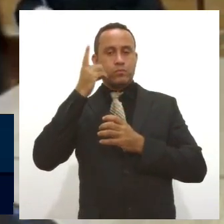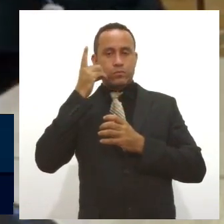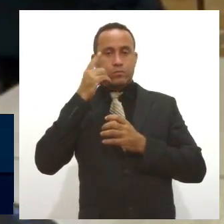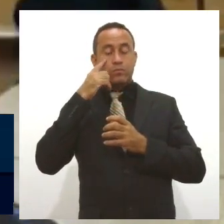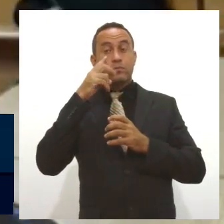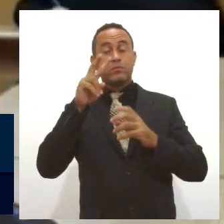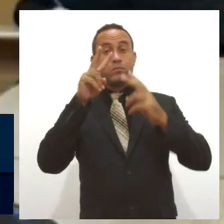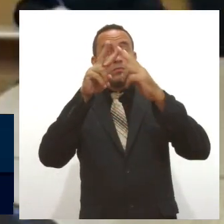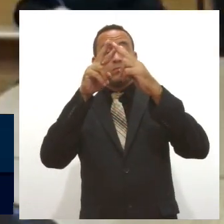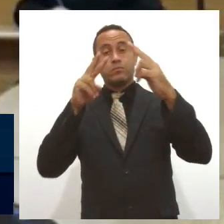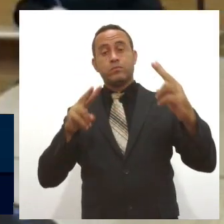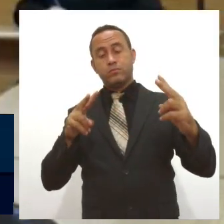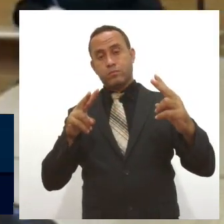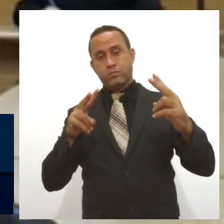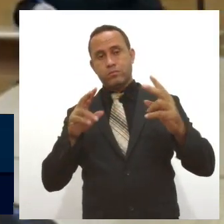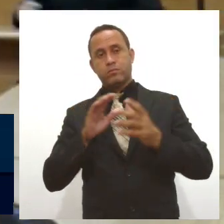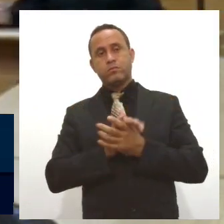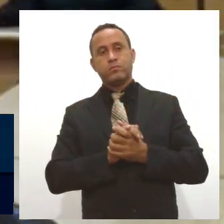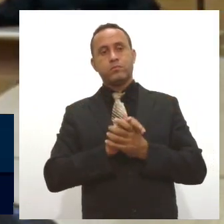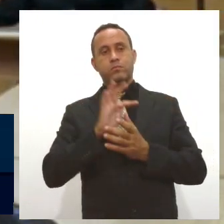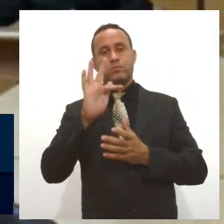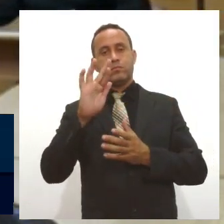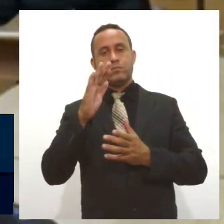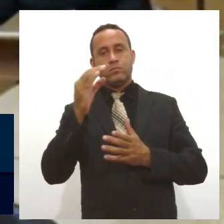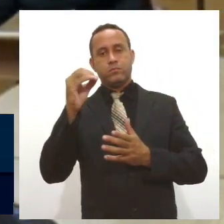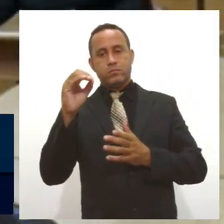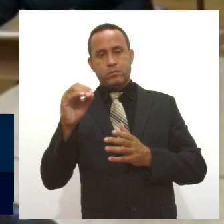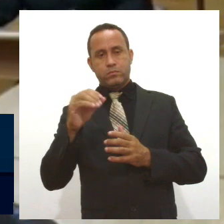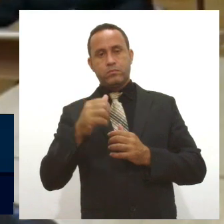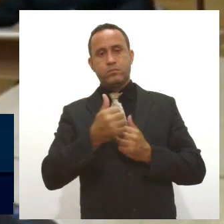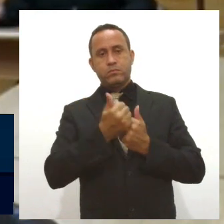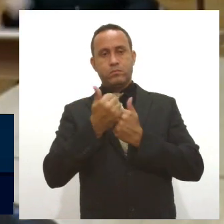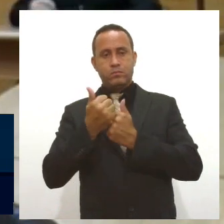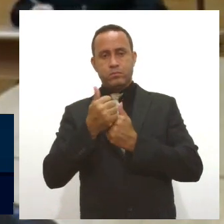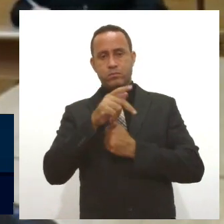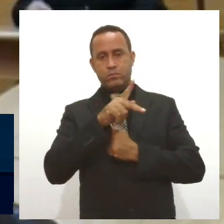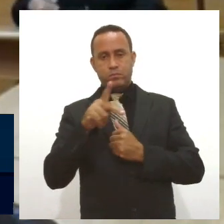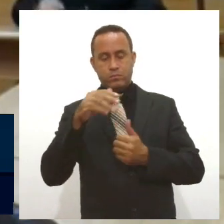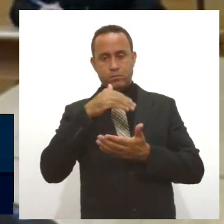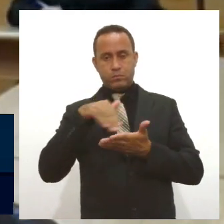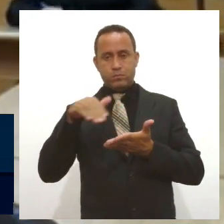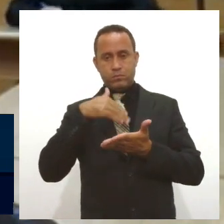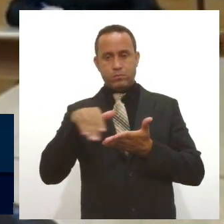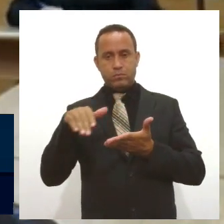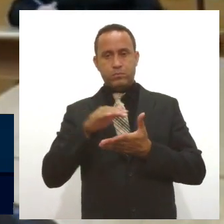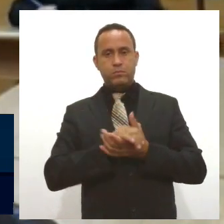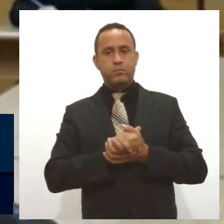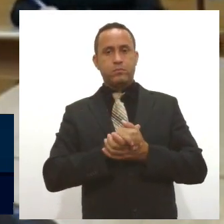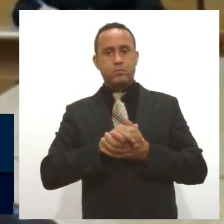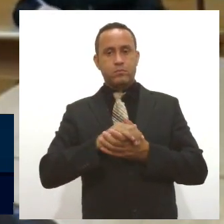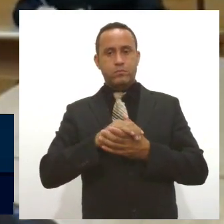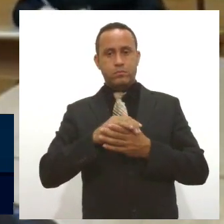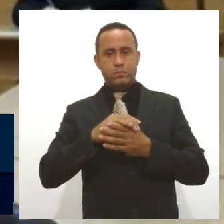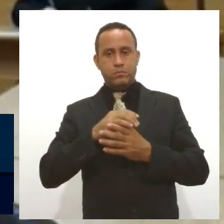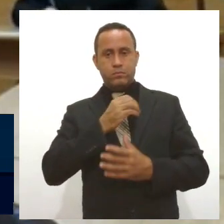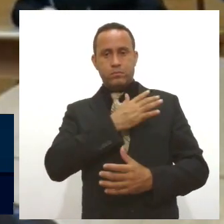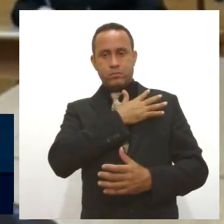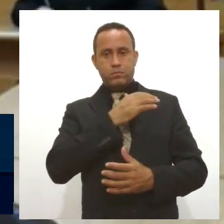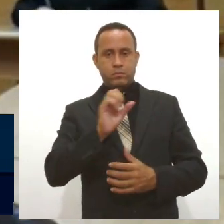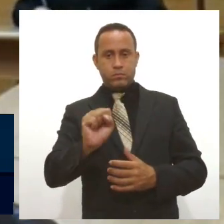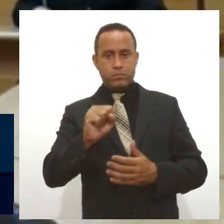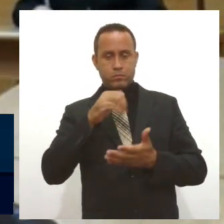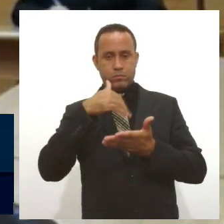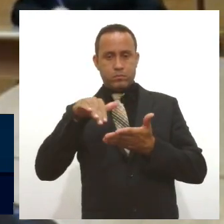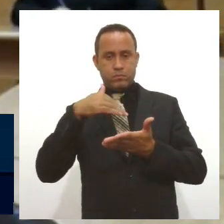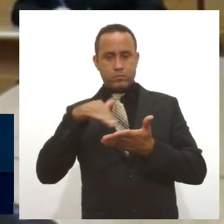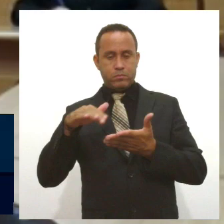nos assistindo virtualmente. Deputado Francisco Alberto, vice-presidente, Jefferson Andrade, primeiro secretário, o capitão Samuel, terceiro secretário, o